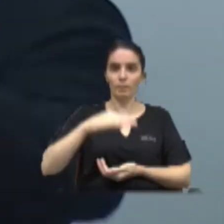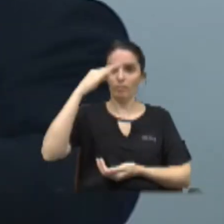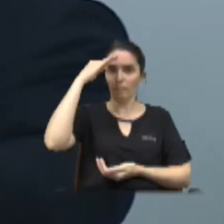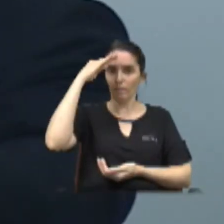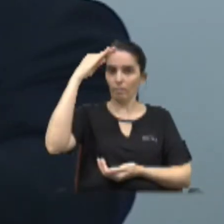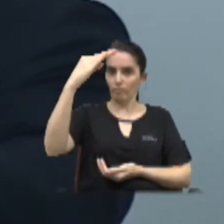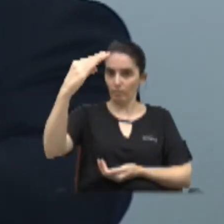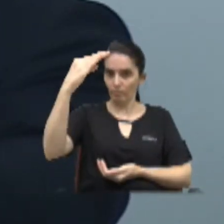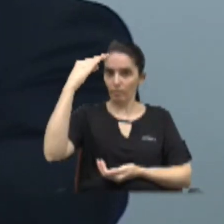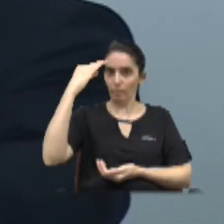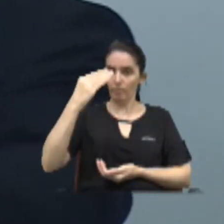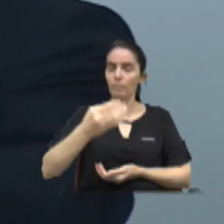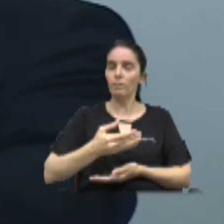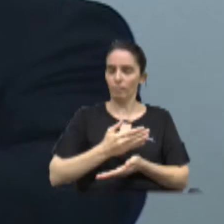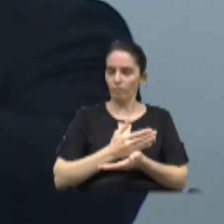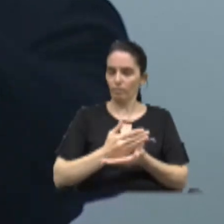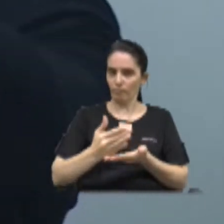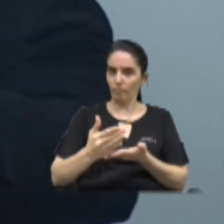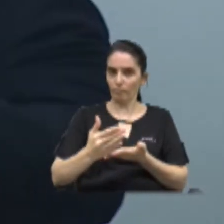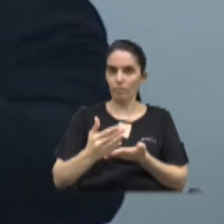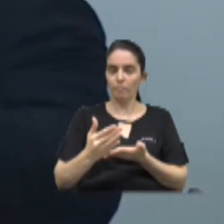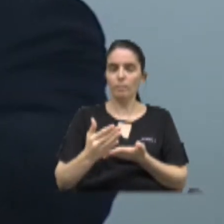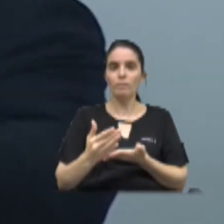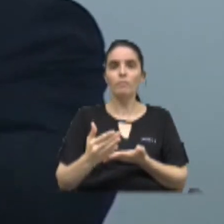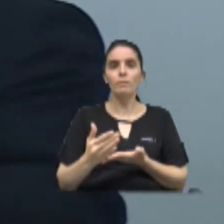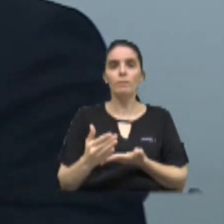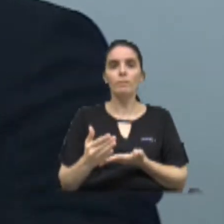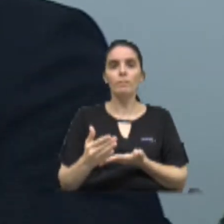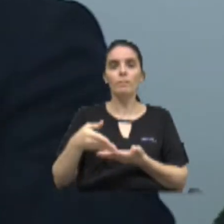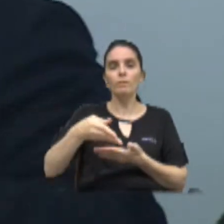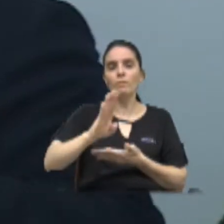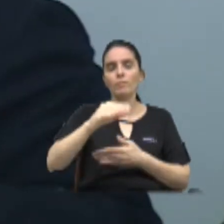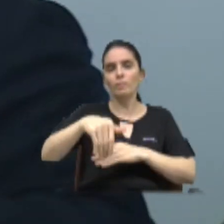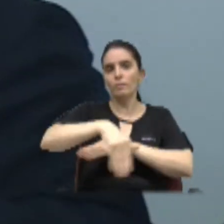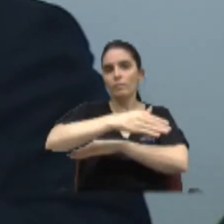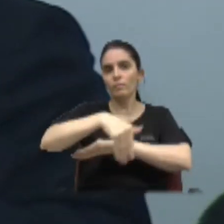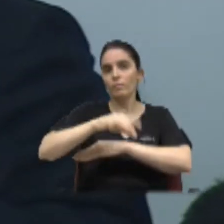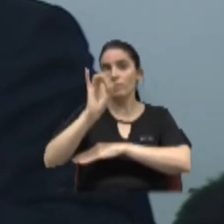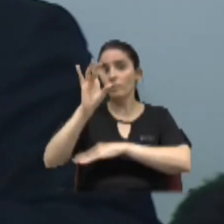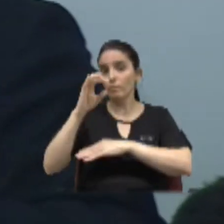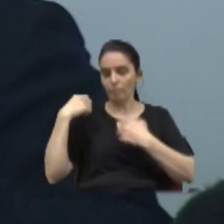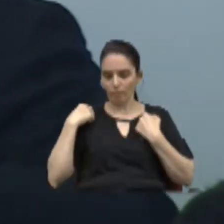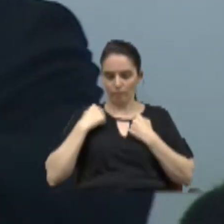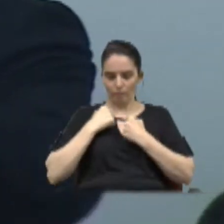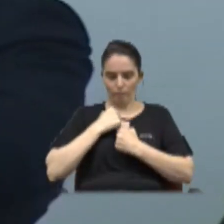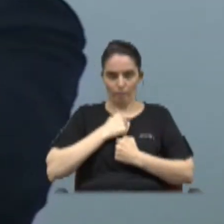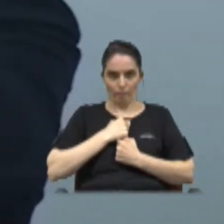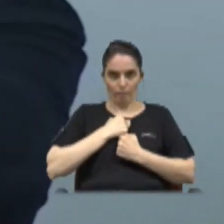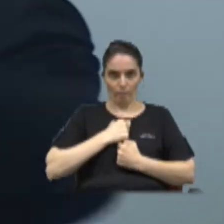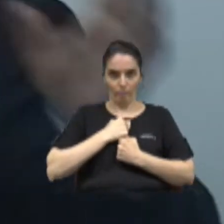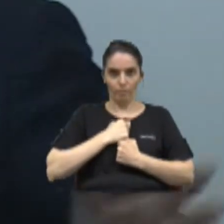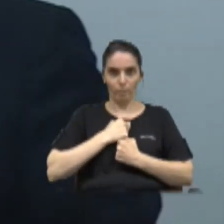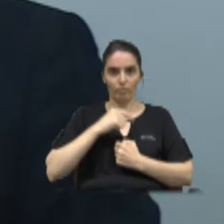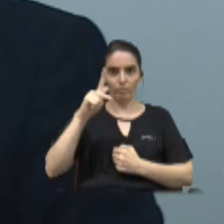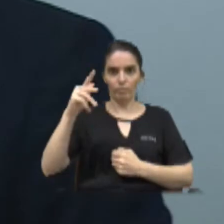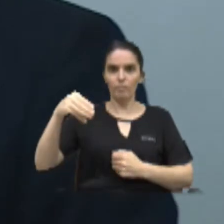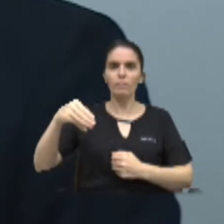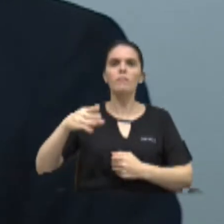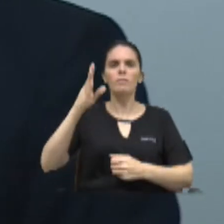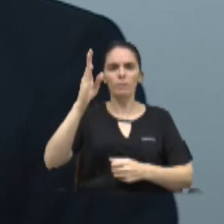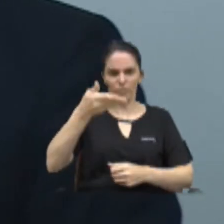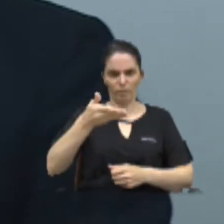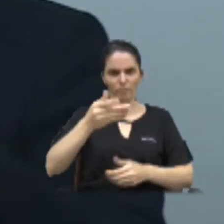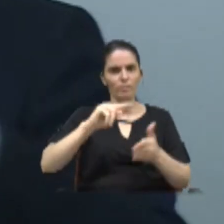empossado, fez a academia e vai para a rua. Só dele vestir a camisa, para mim já é o maior ato de